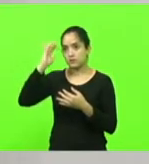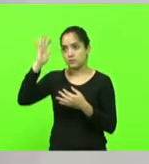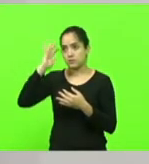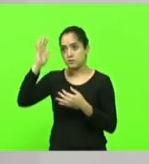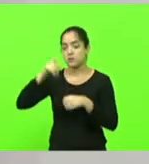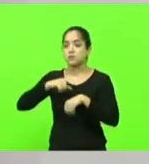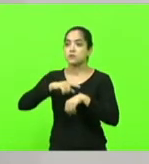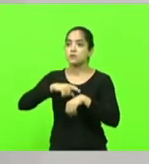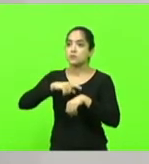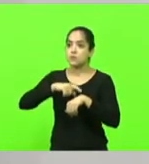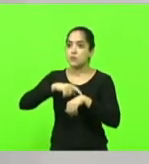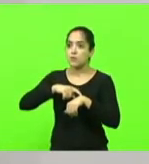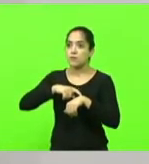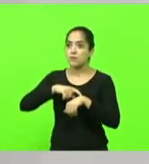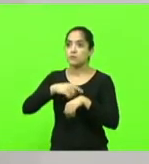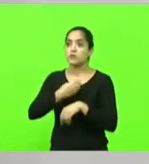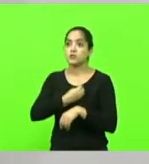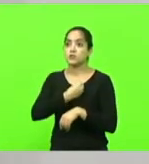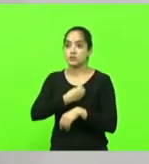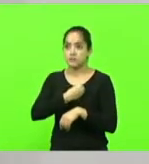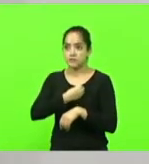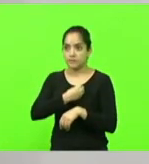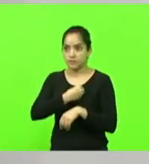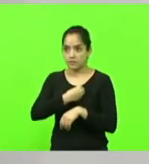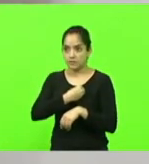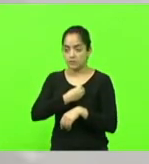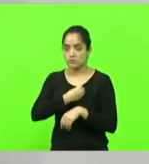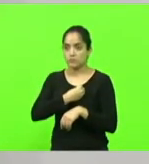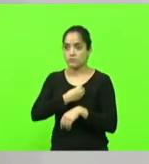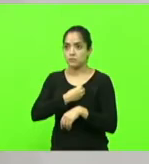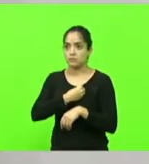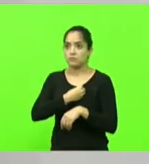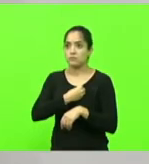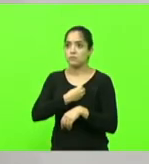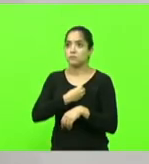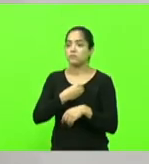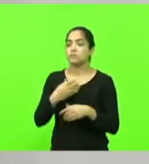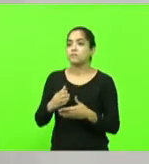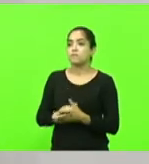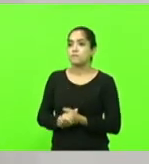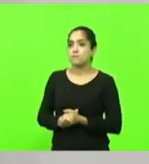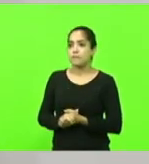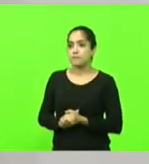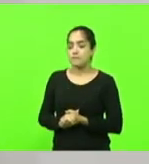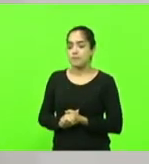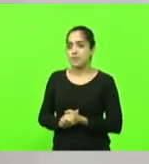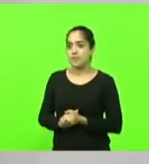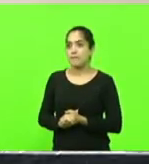momento que estamos vivendo a política nacional. Valeu, Jaison. Obrigado.